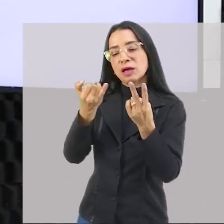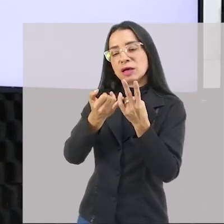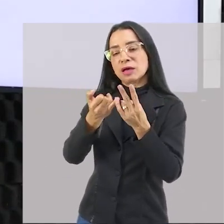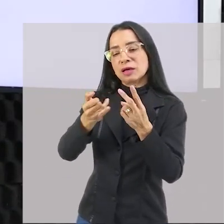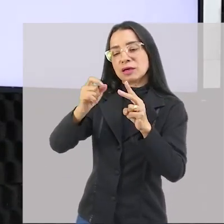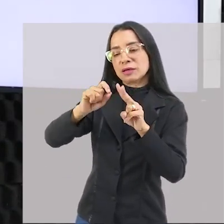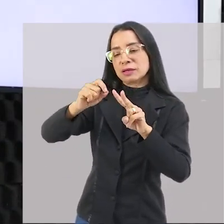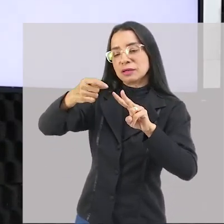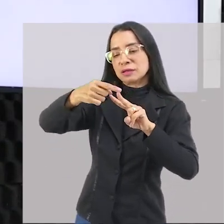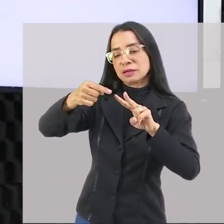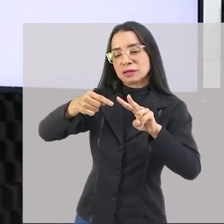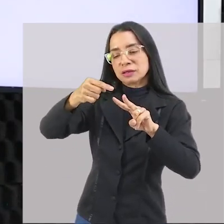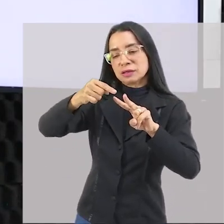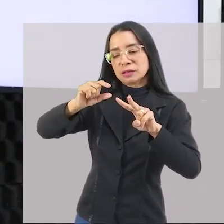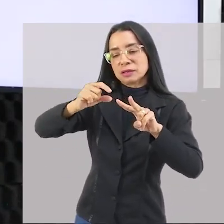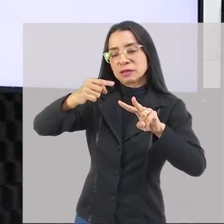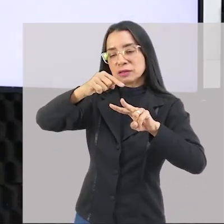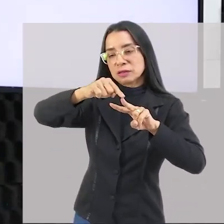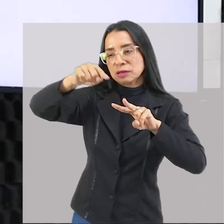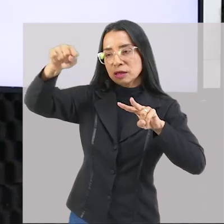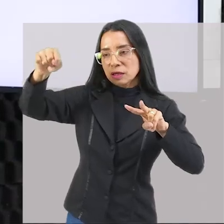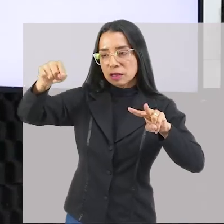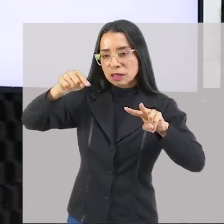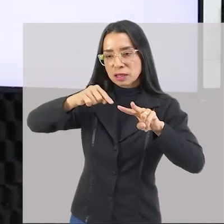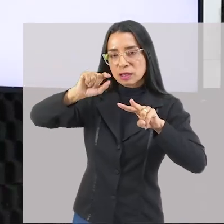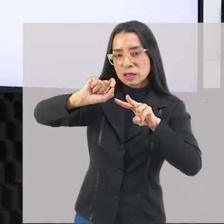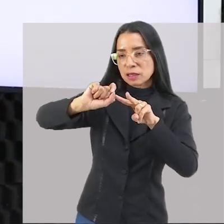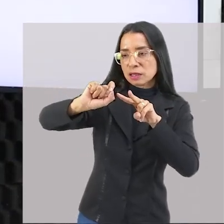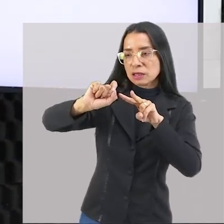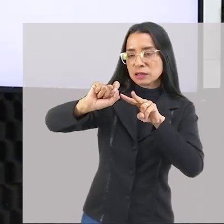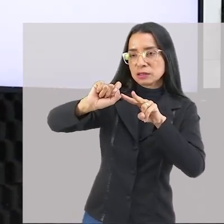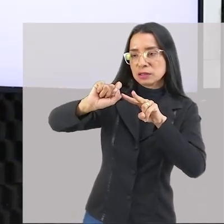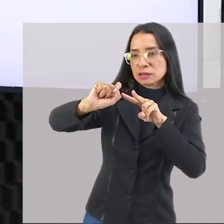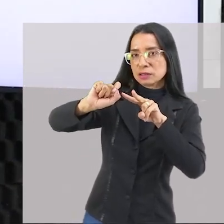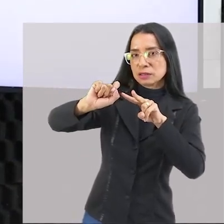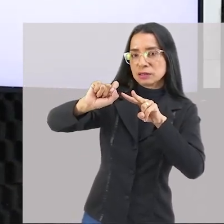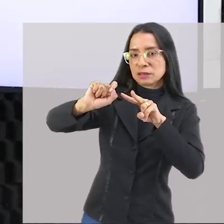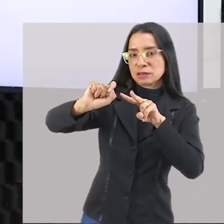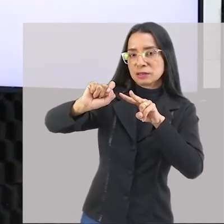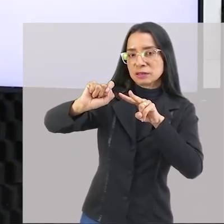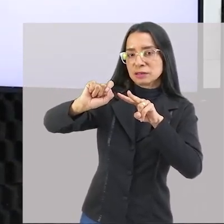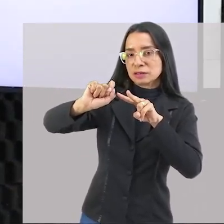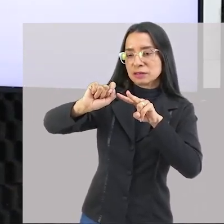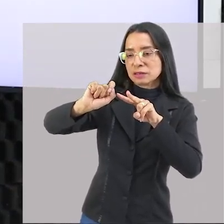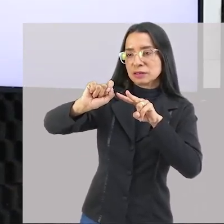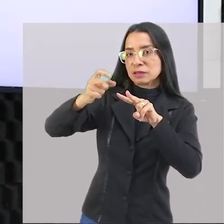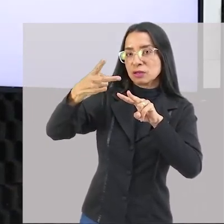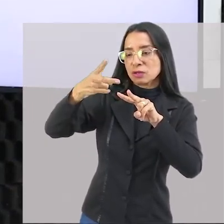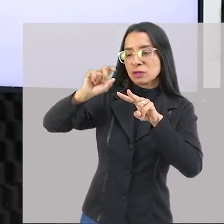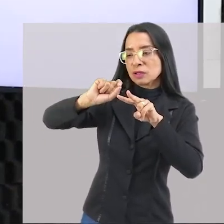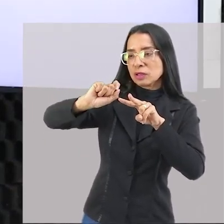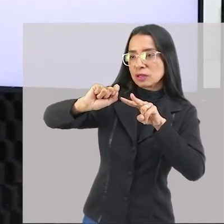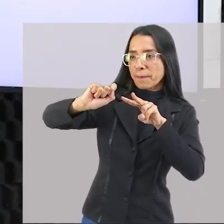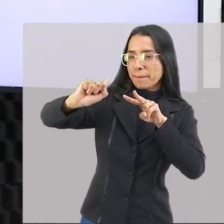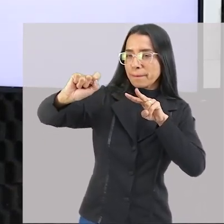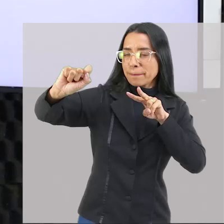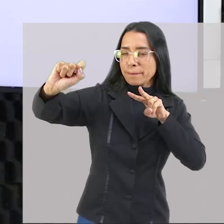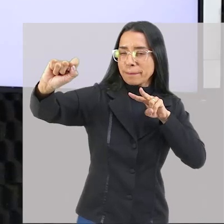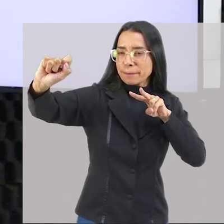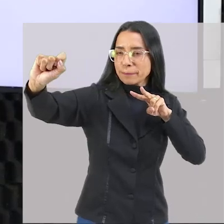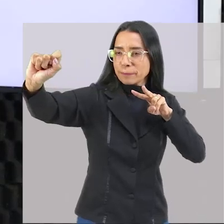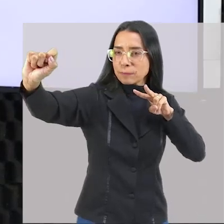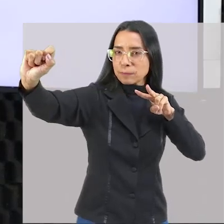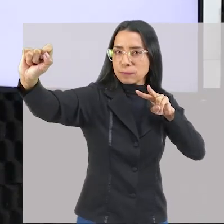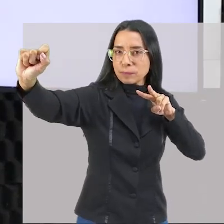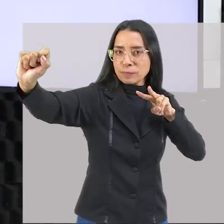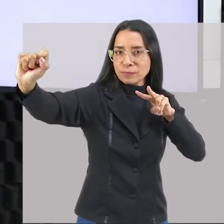né, é isso daqui, ó. Um pedaço de madeira que tem aí você coloca 2 elásticos e